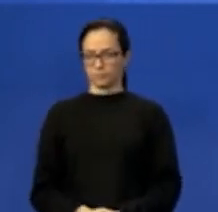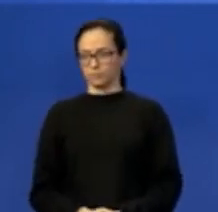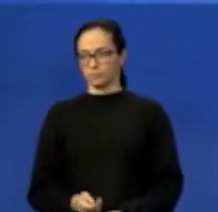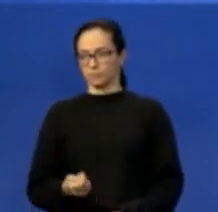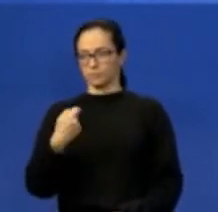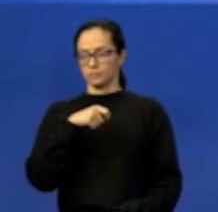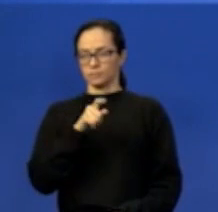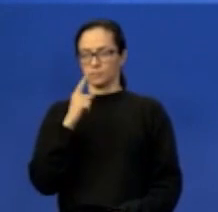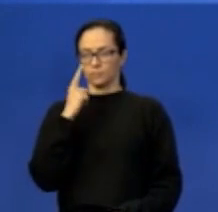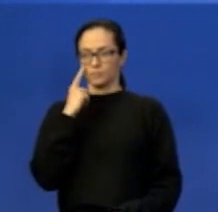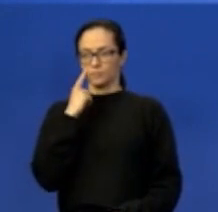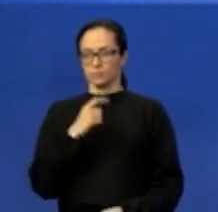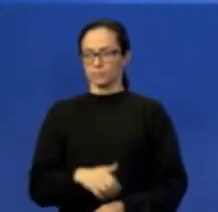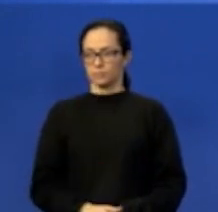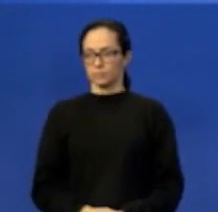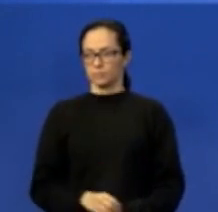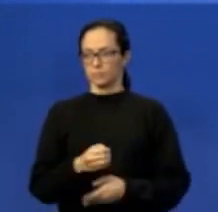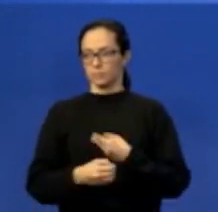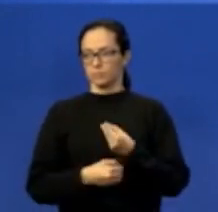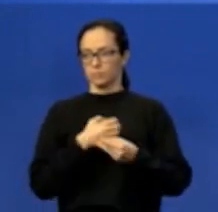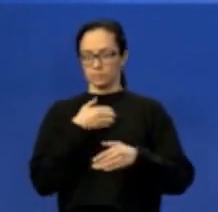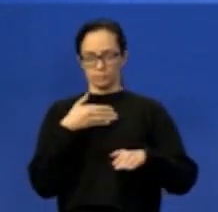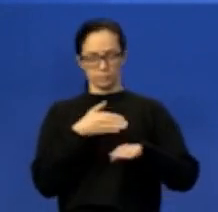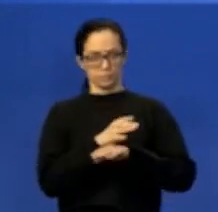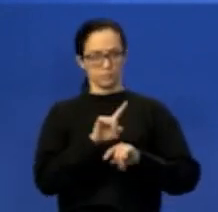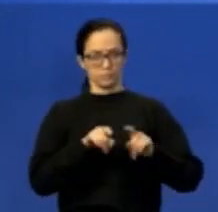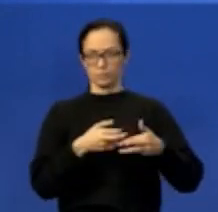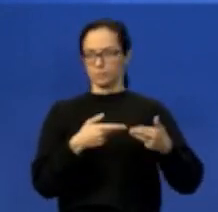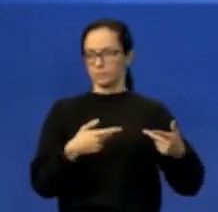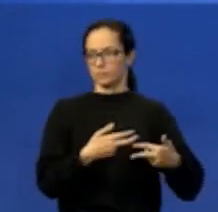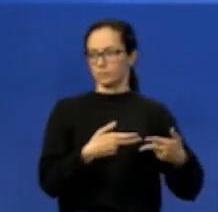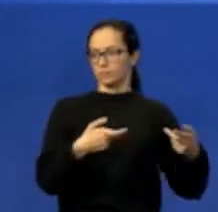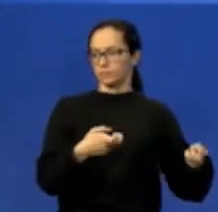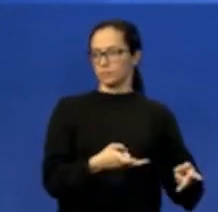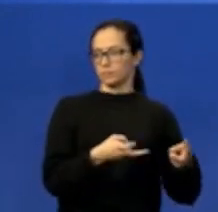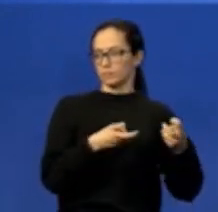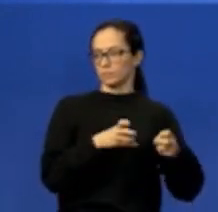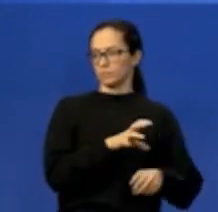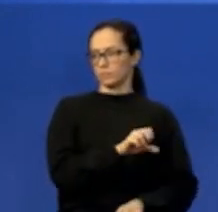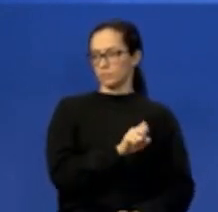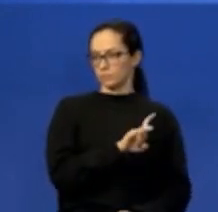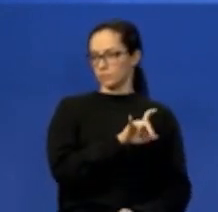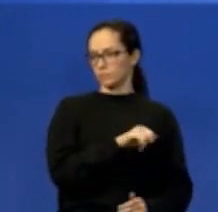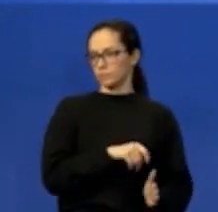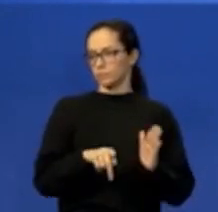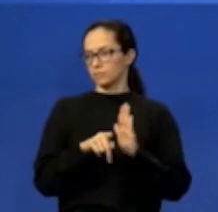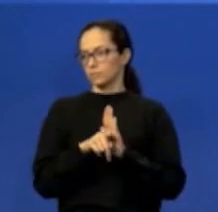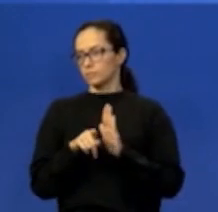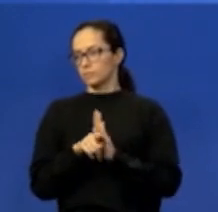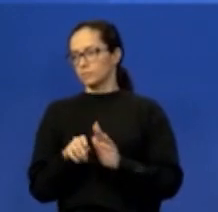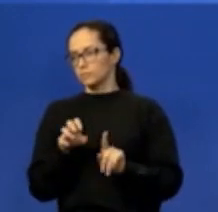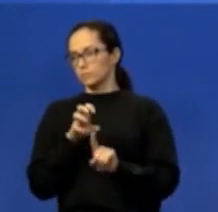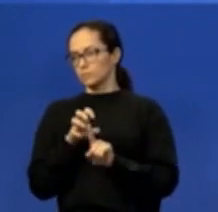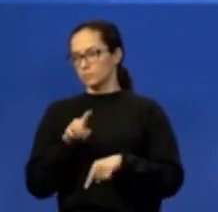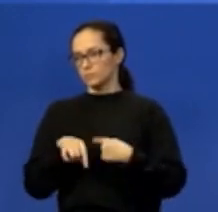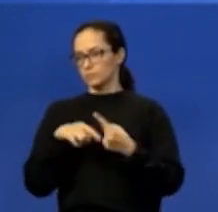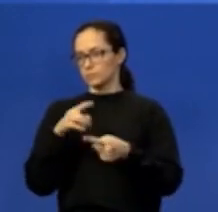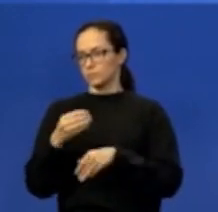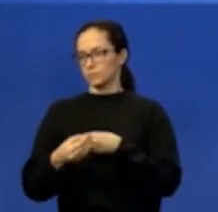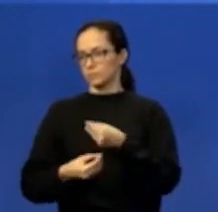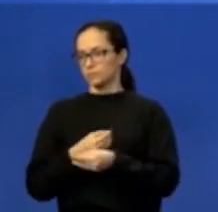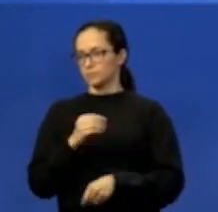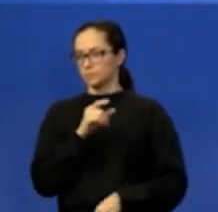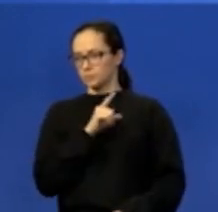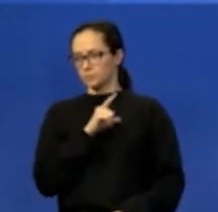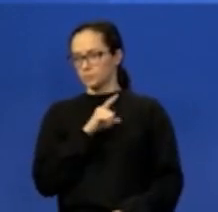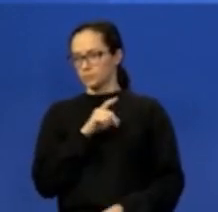própria manipulação do material biológico coletado vai influenciar no resultado. Portanto, essa